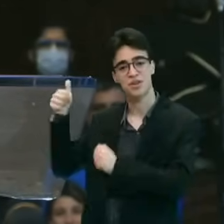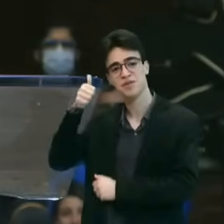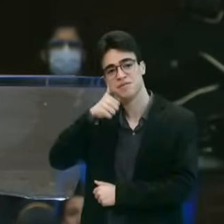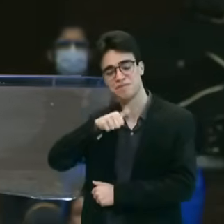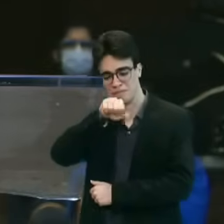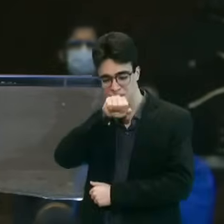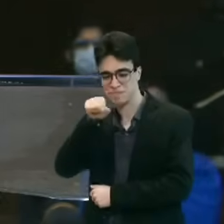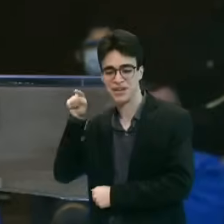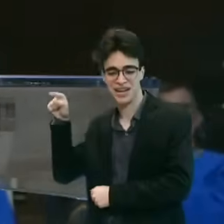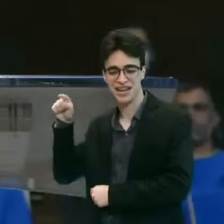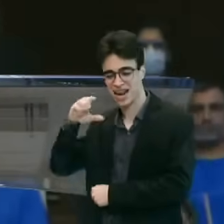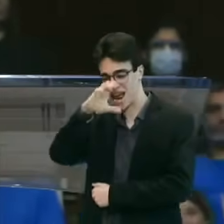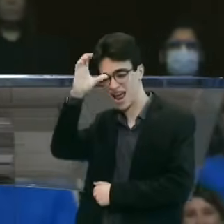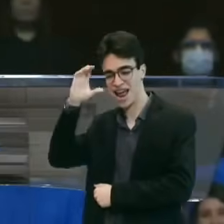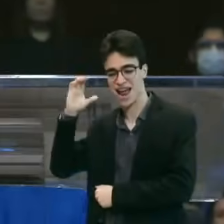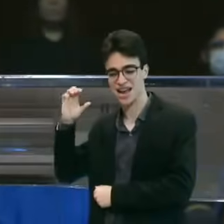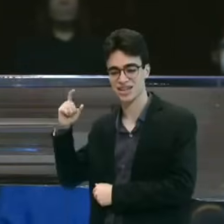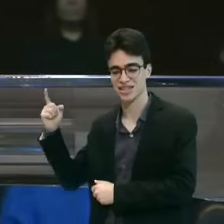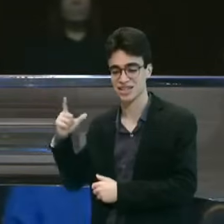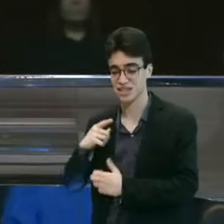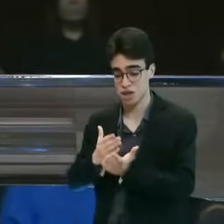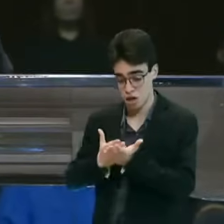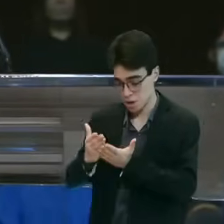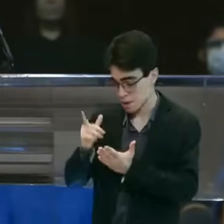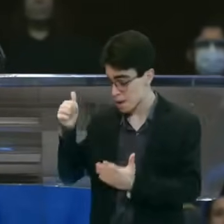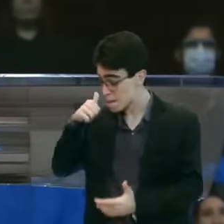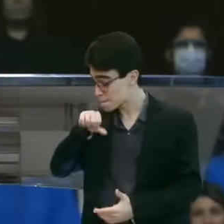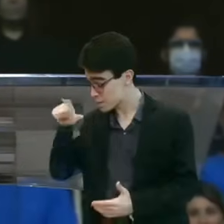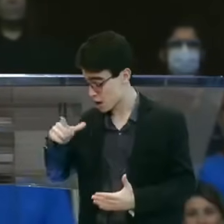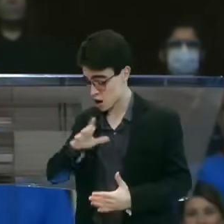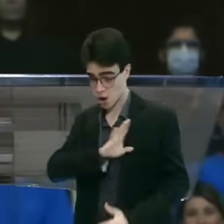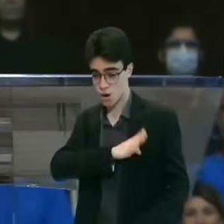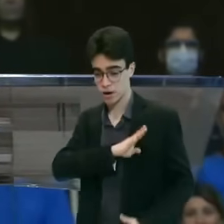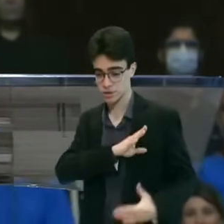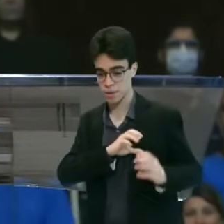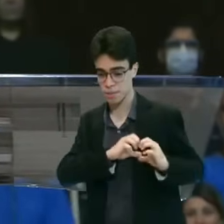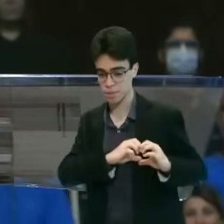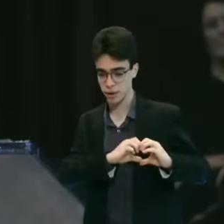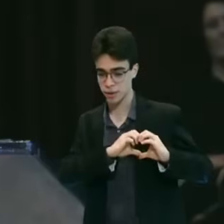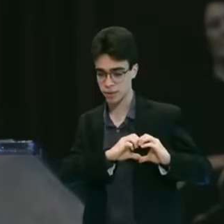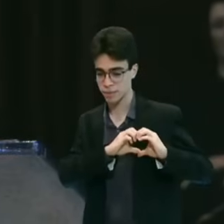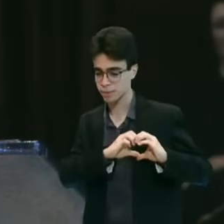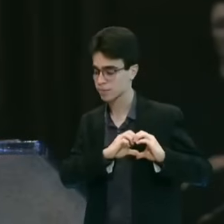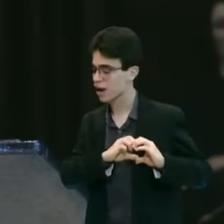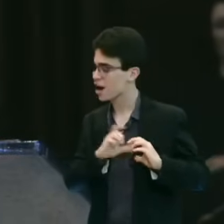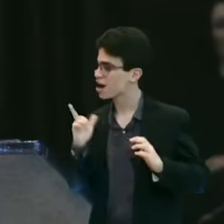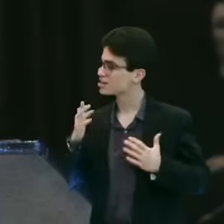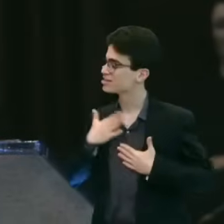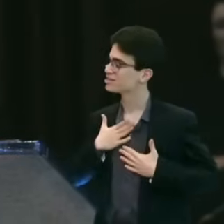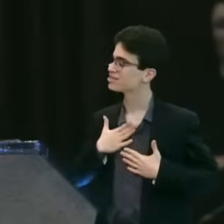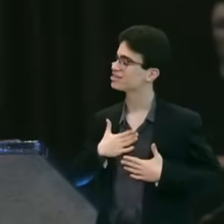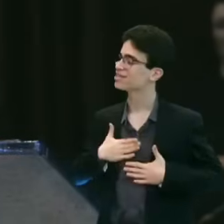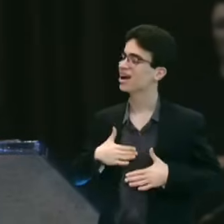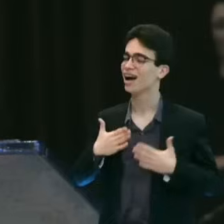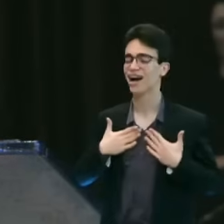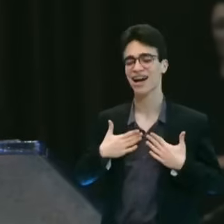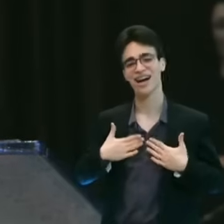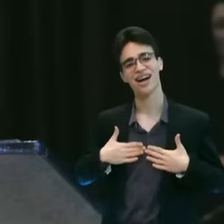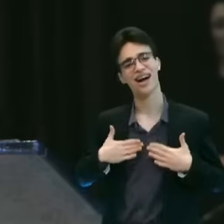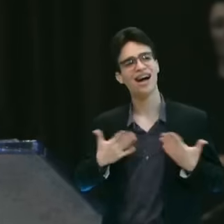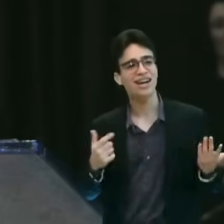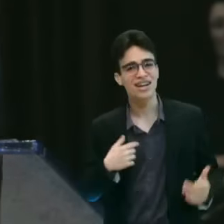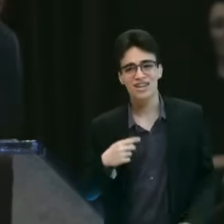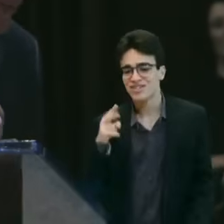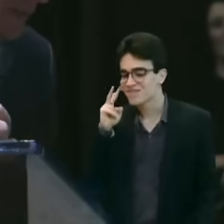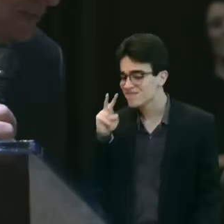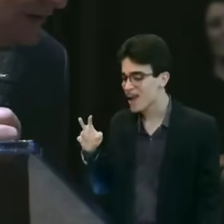dele. E quando ele começou a ouvir o batimento cardíaco da mamãe, ele ficou quietinho, parou. E eu